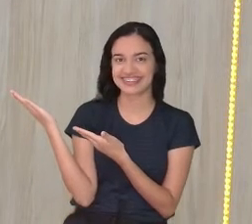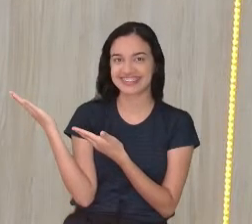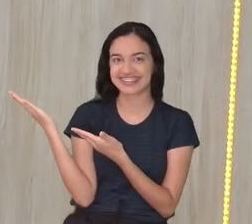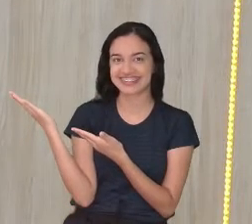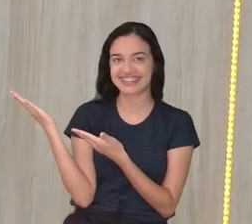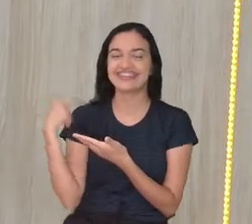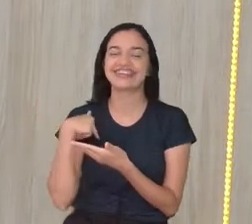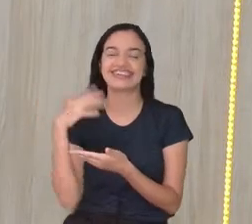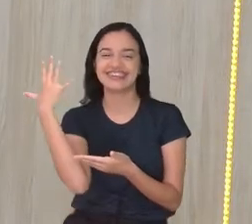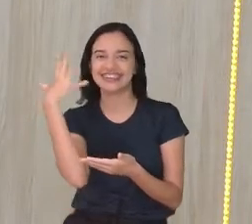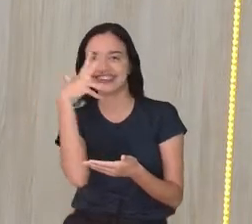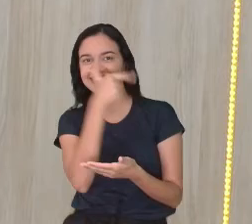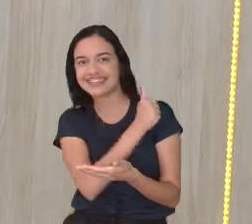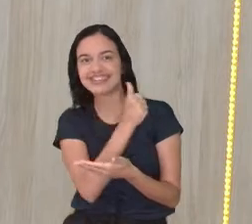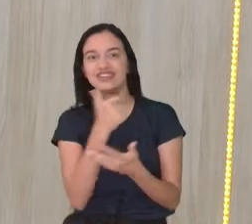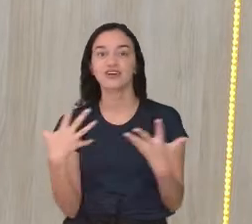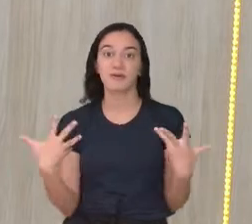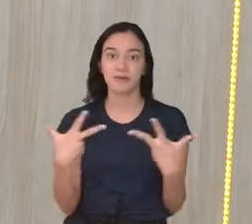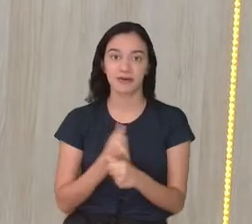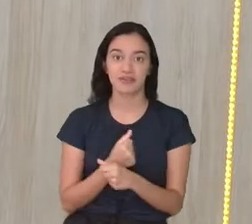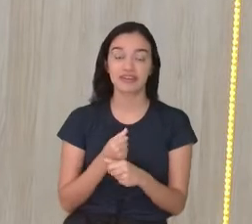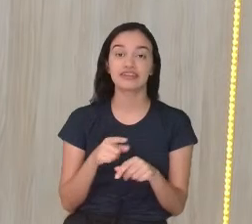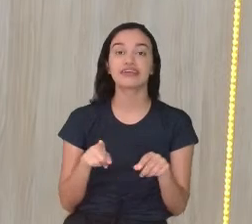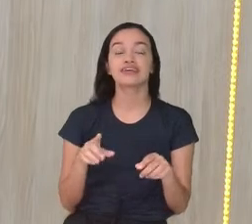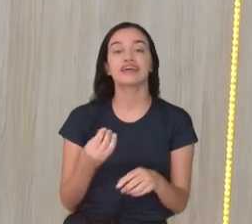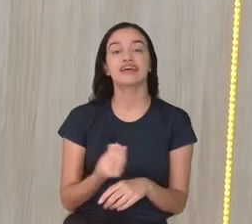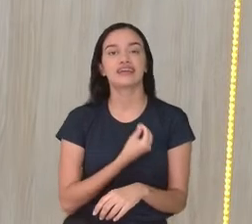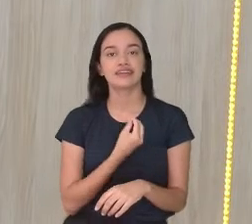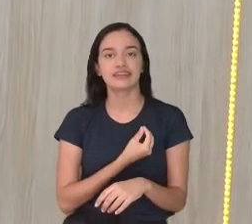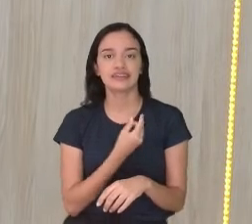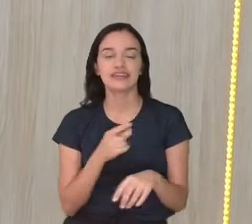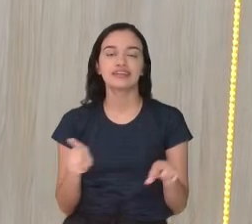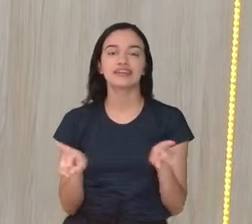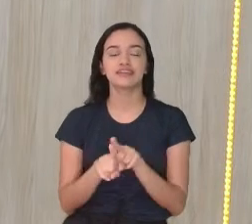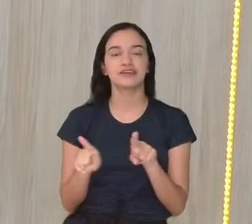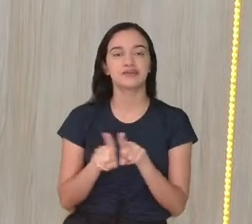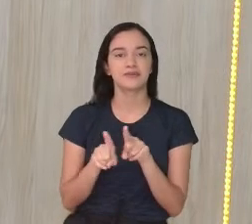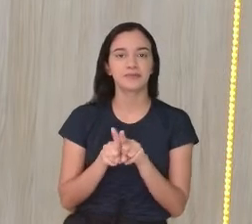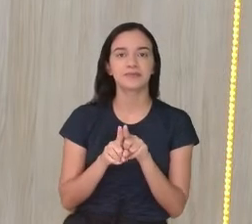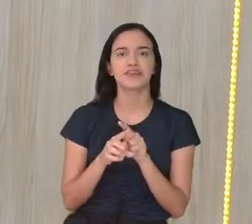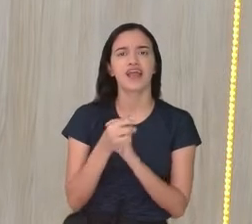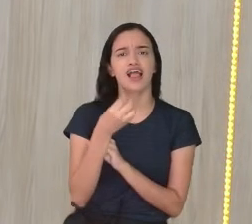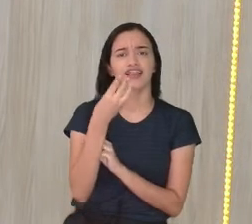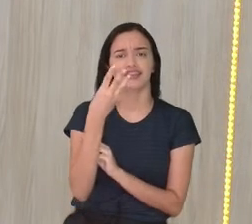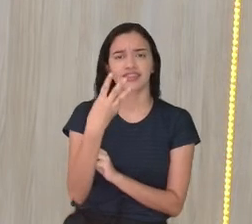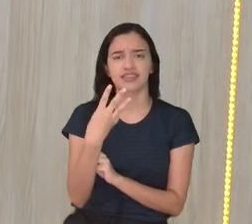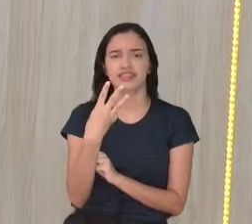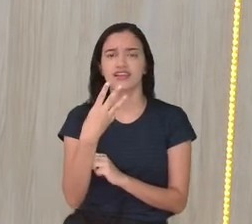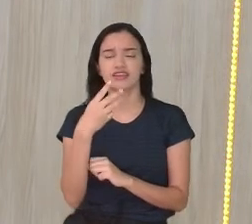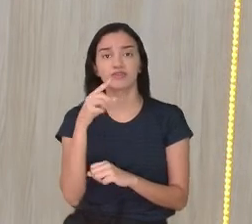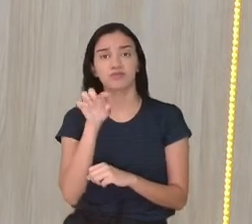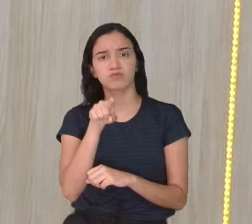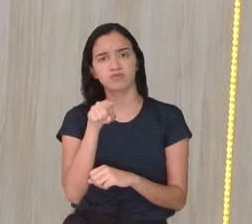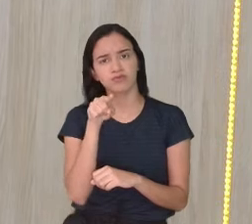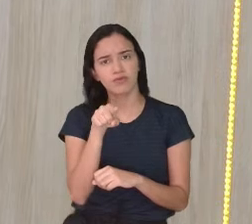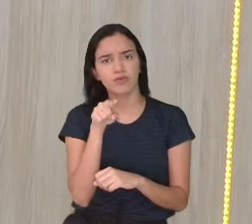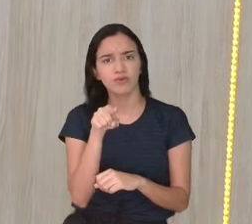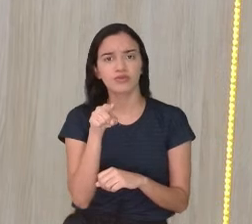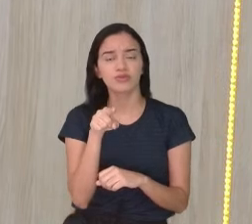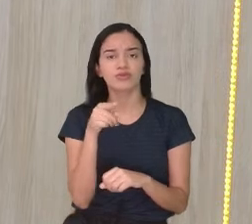Rostinho lindo, maravilhosamente. E existem 3 formas para